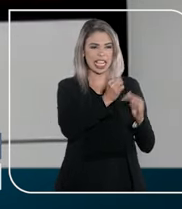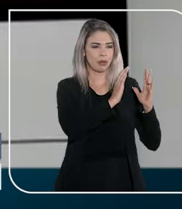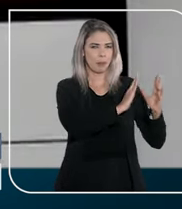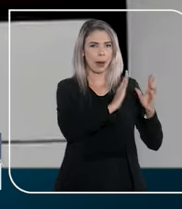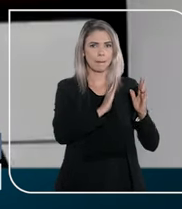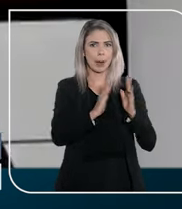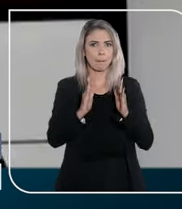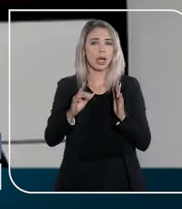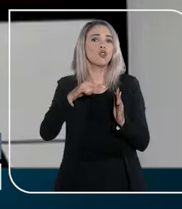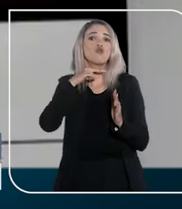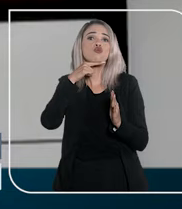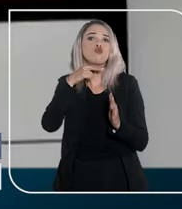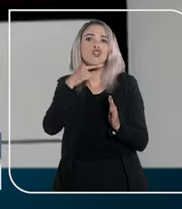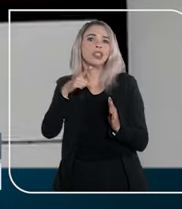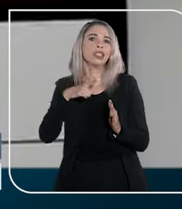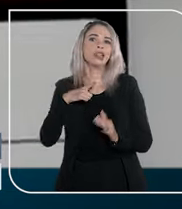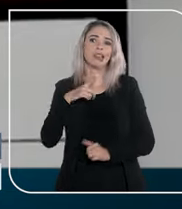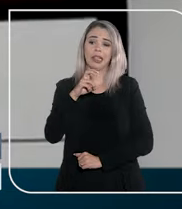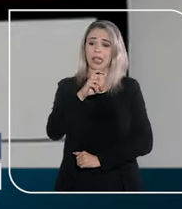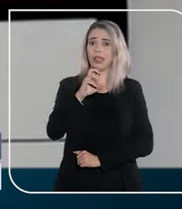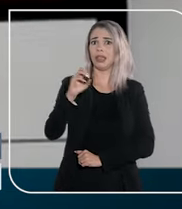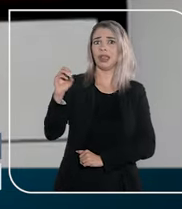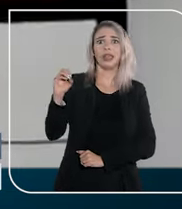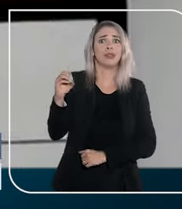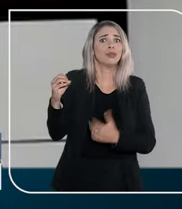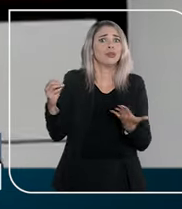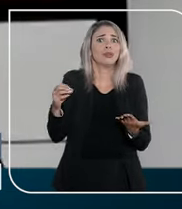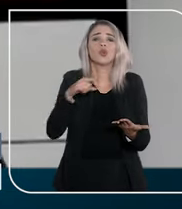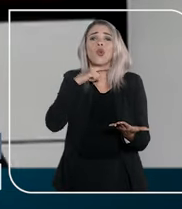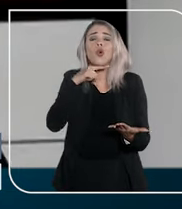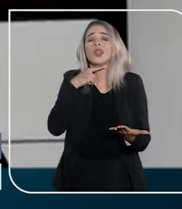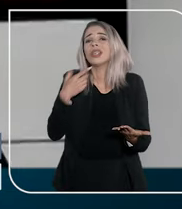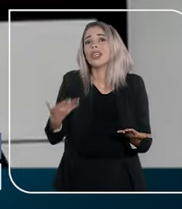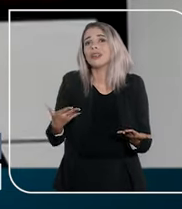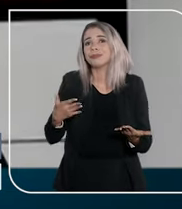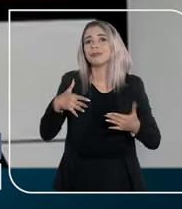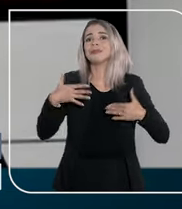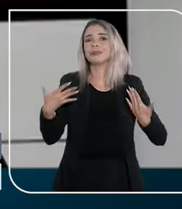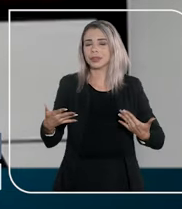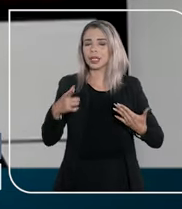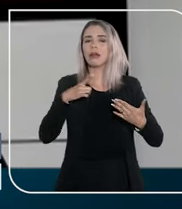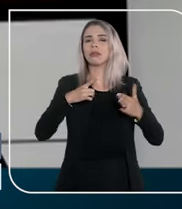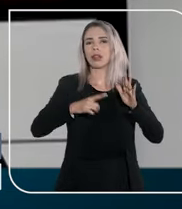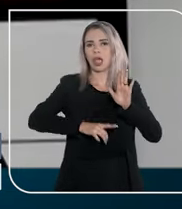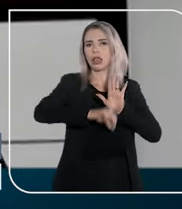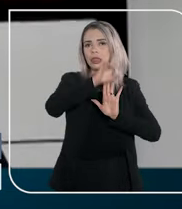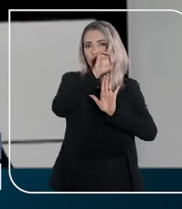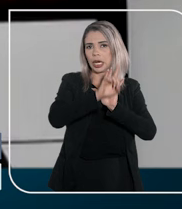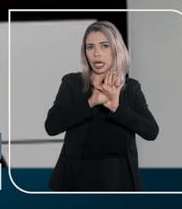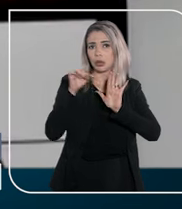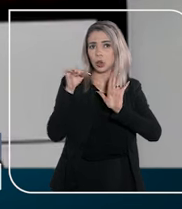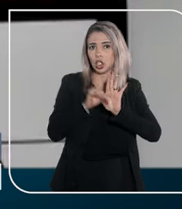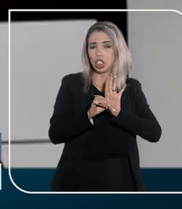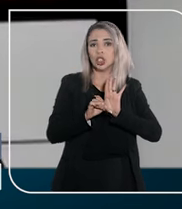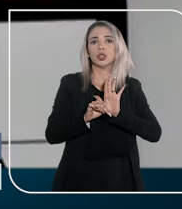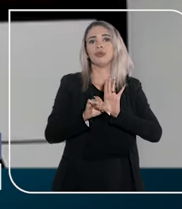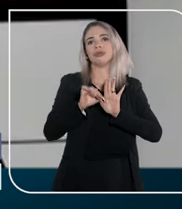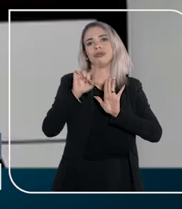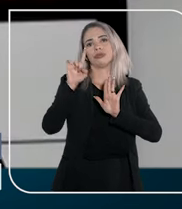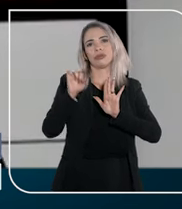eu não conseguir nem prover as 500 vagas necessárias. Então, a aplicação do decreto, ela não é, por si